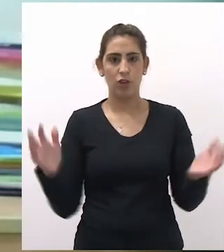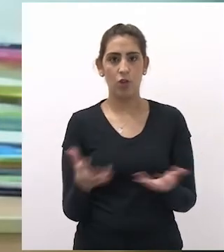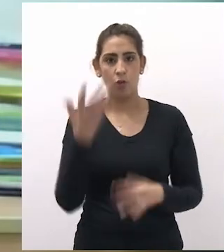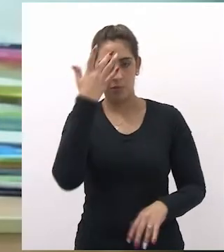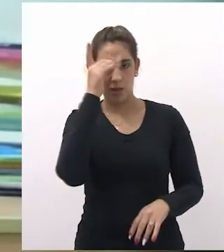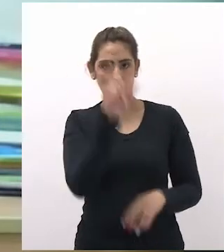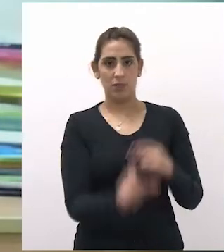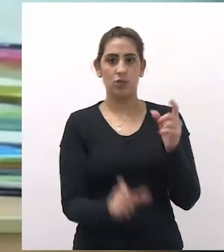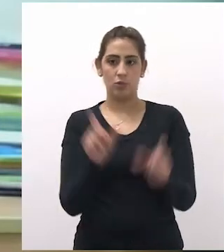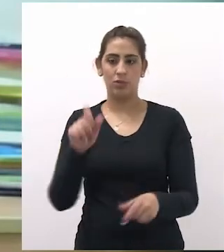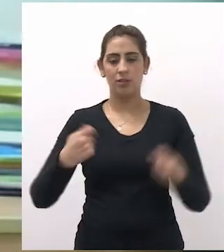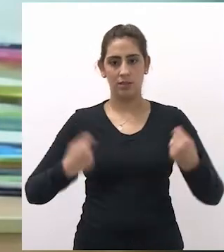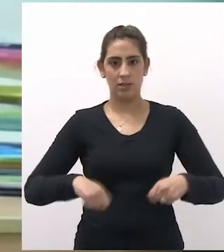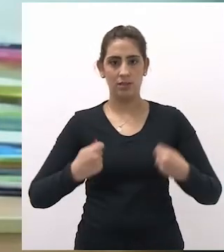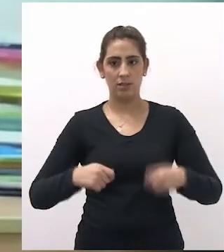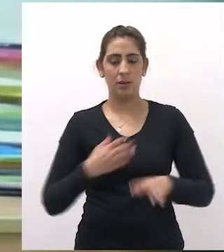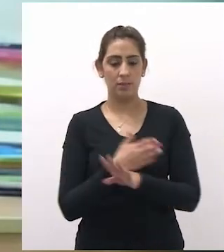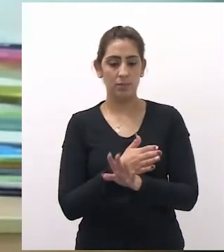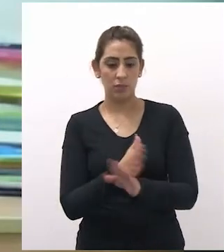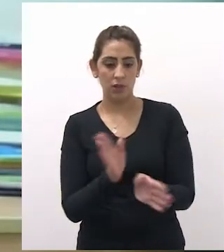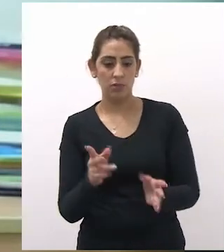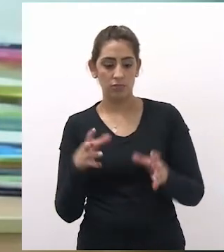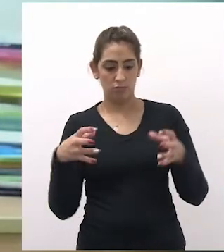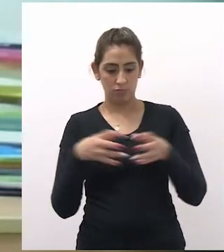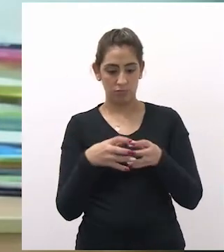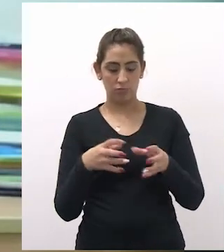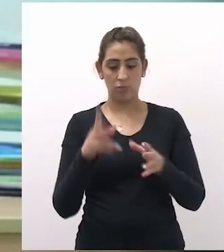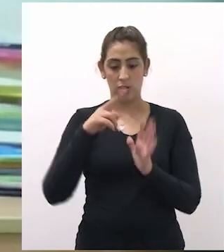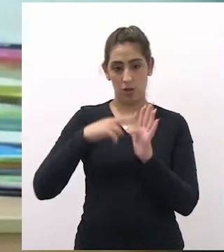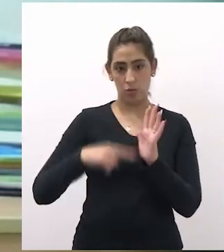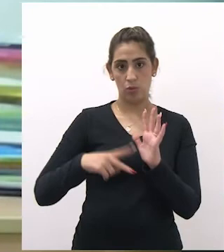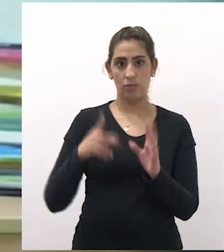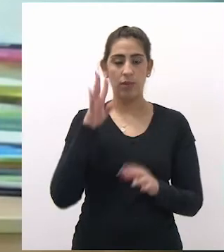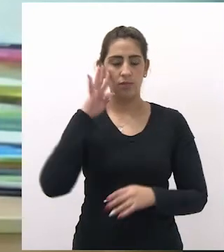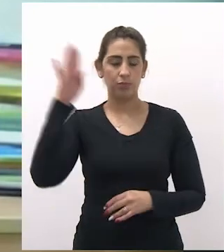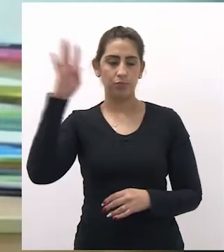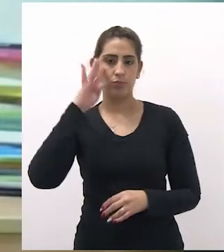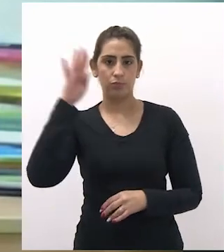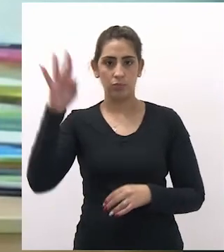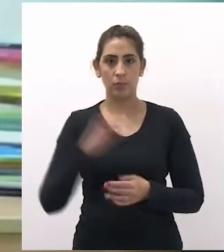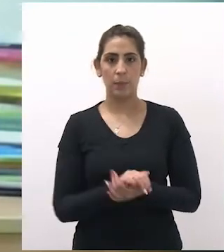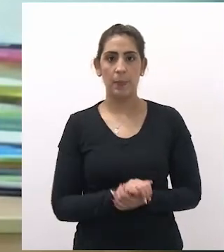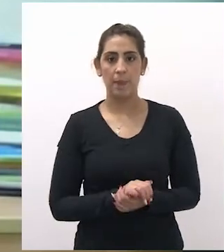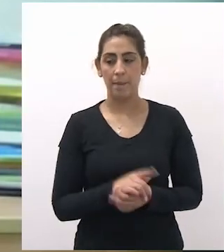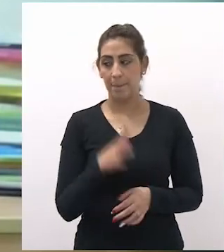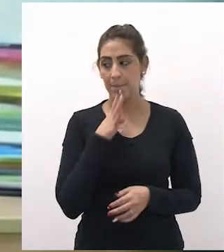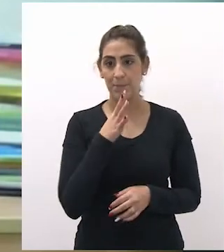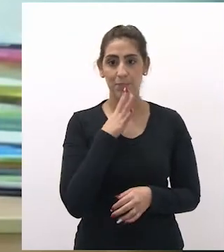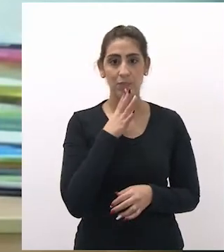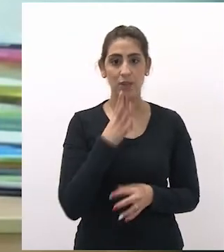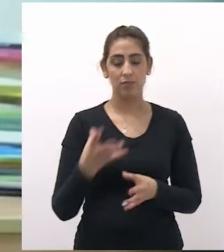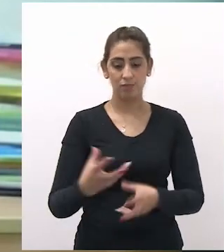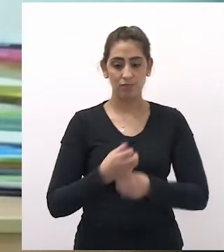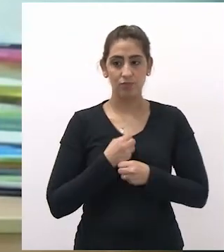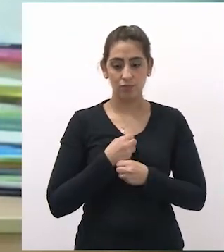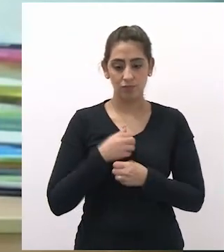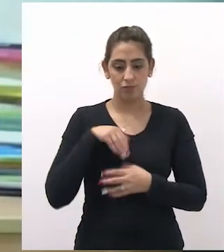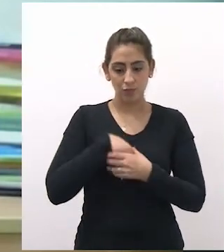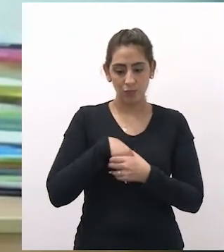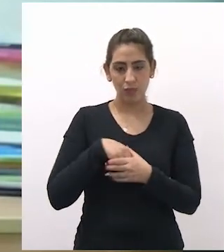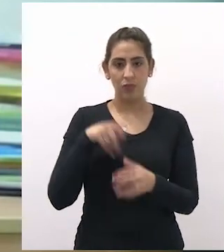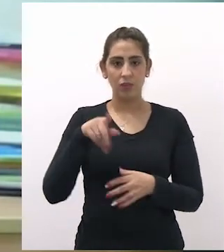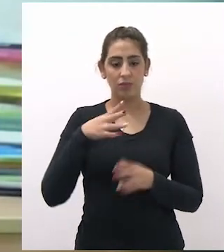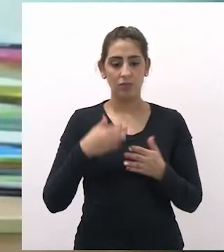e necessária, abrindo esse espaço de leitura para reflexão, conhecimento, o acolhimento e a valorização do